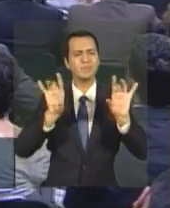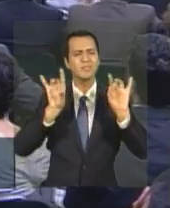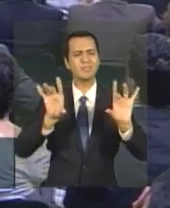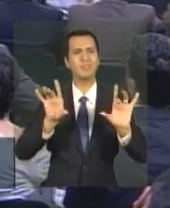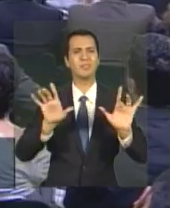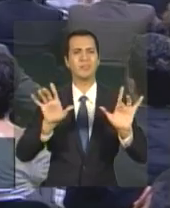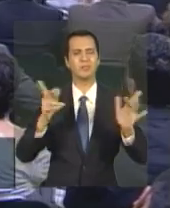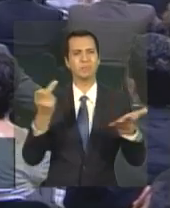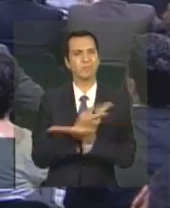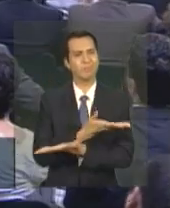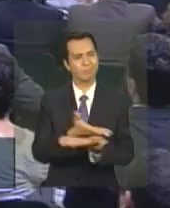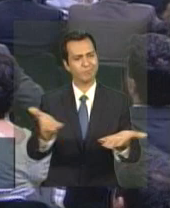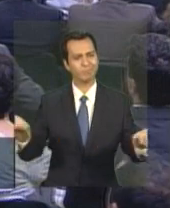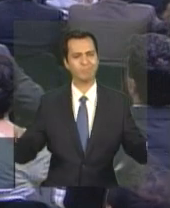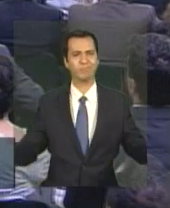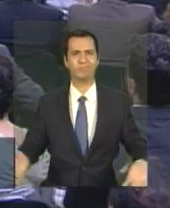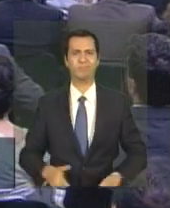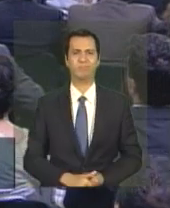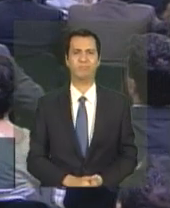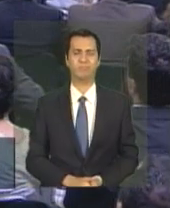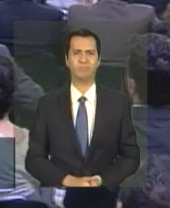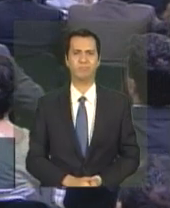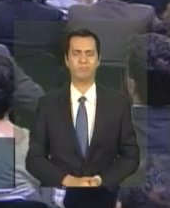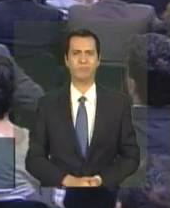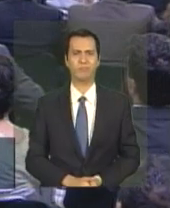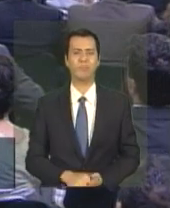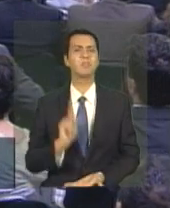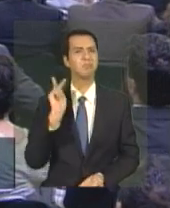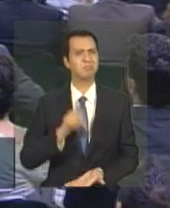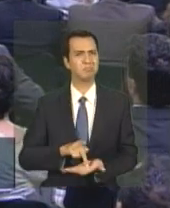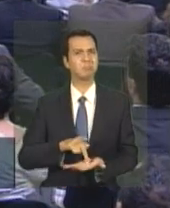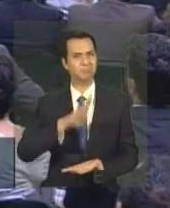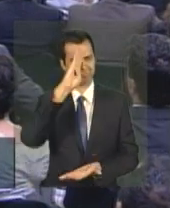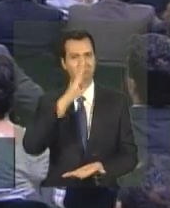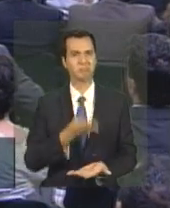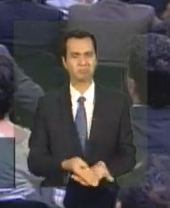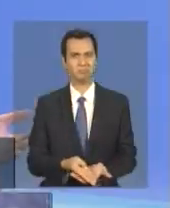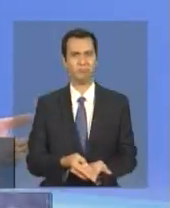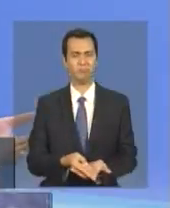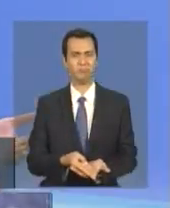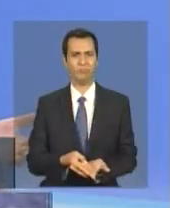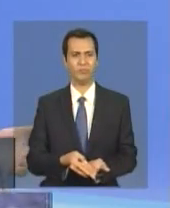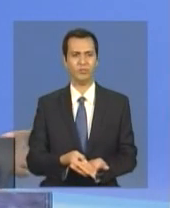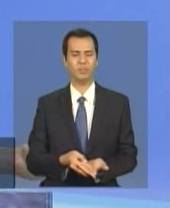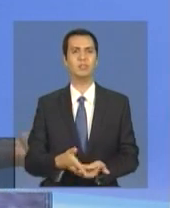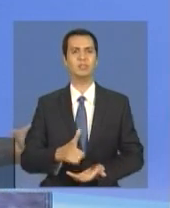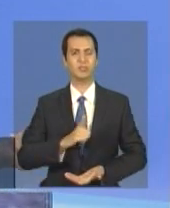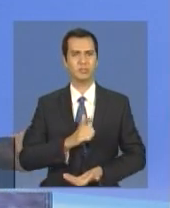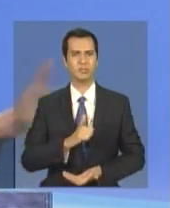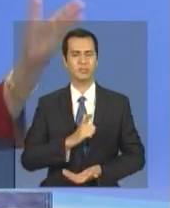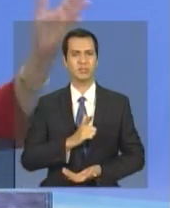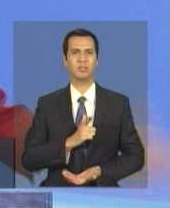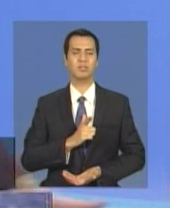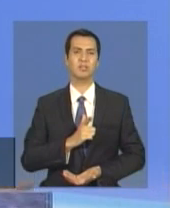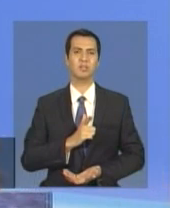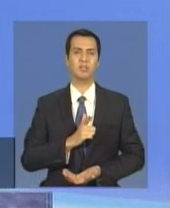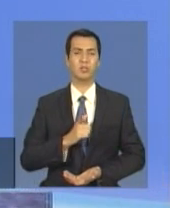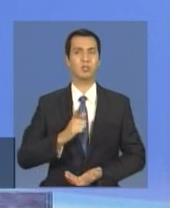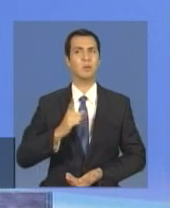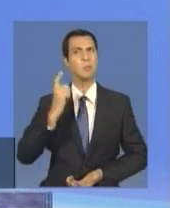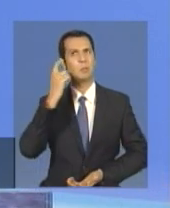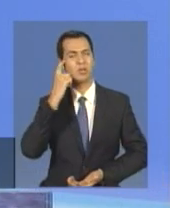especial e, sem sombra de dúvida, junto com as 6 mil creches que